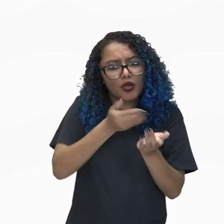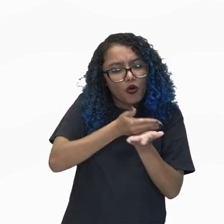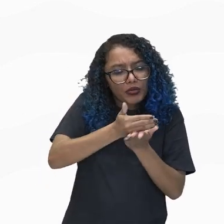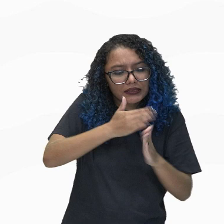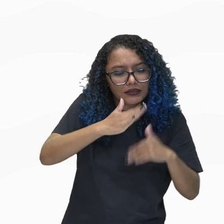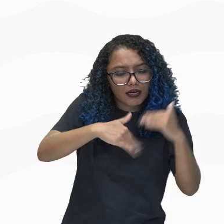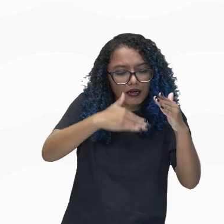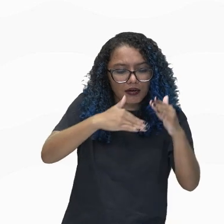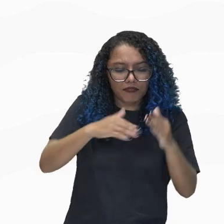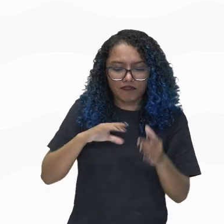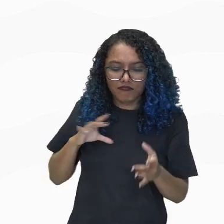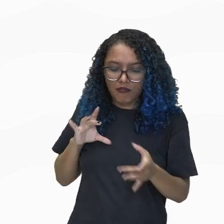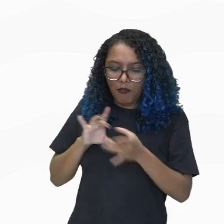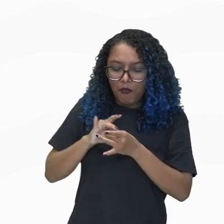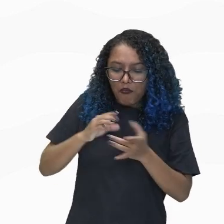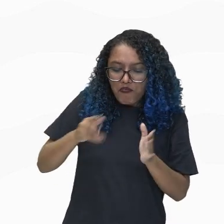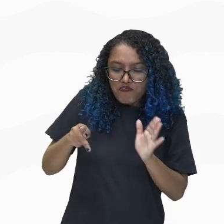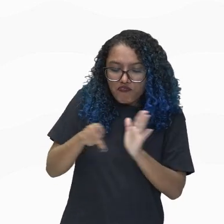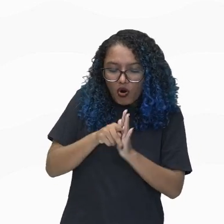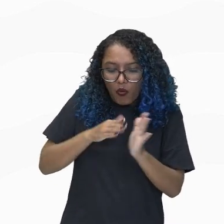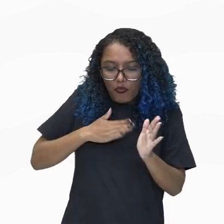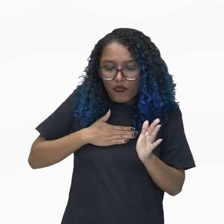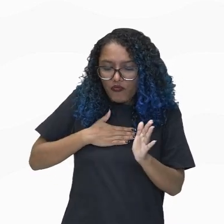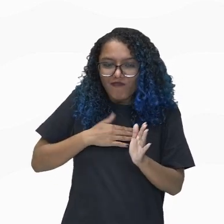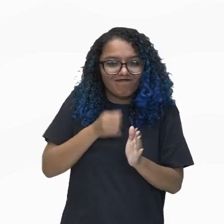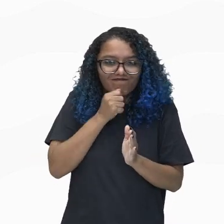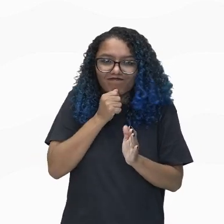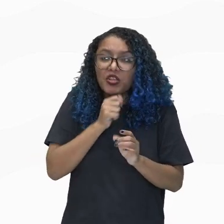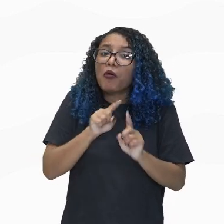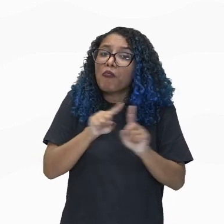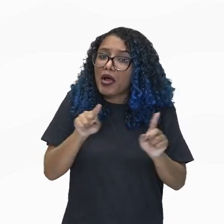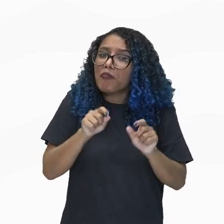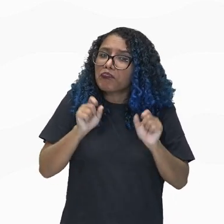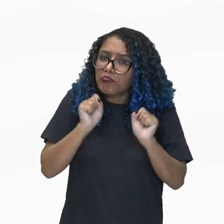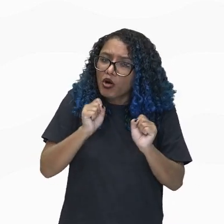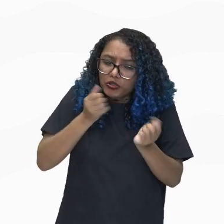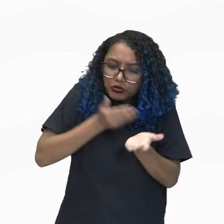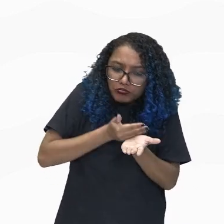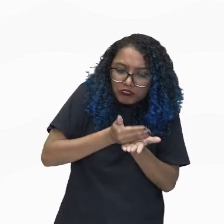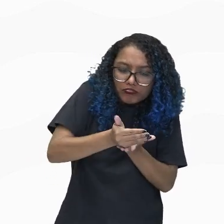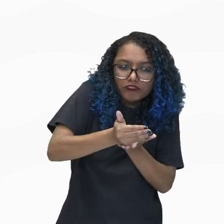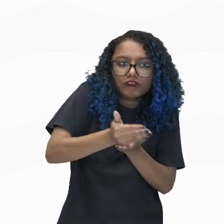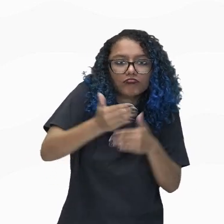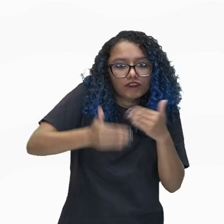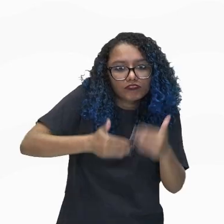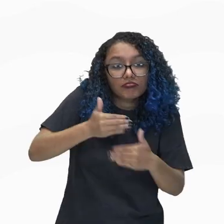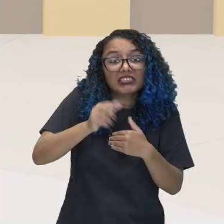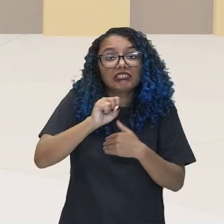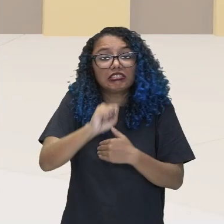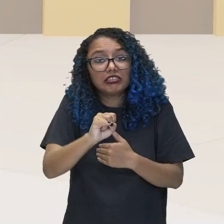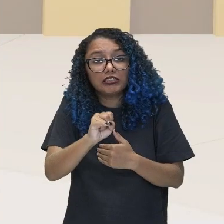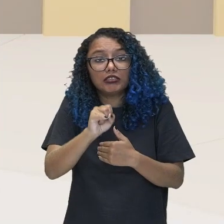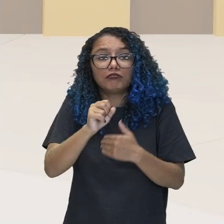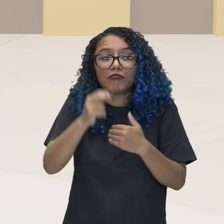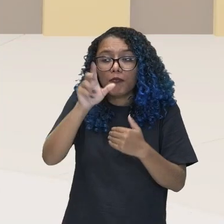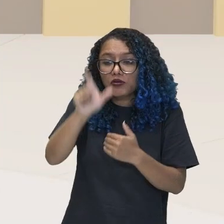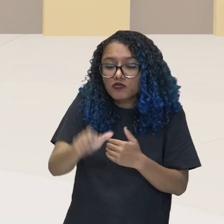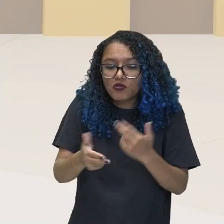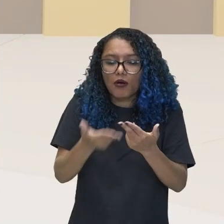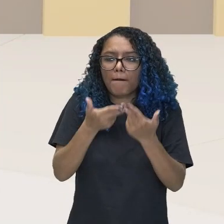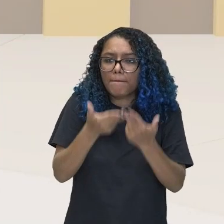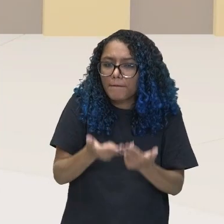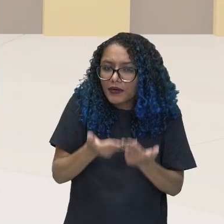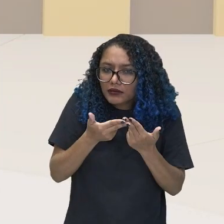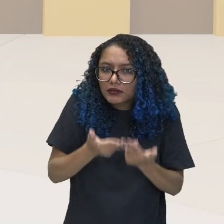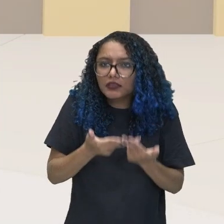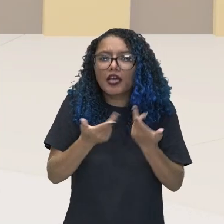nasci com tal habilidade, mas eu posso desenvolvê-la. A pessoa que ela é paciente, ela é pontual,